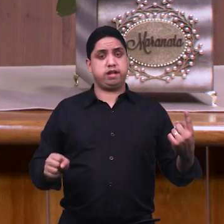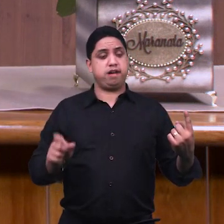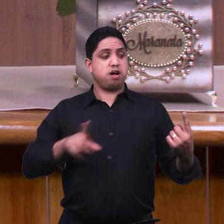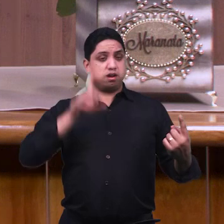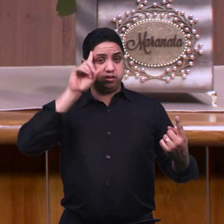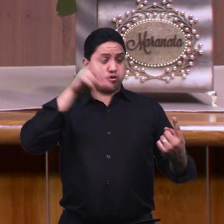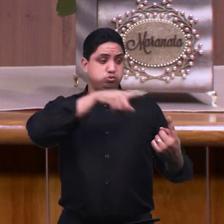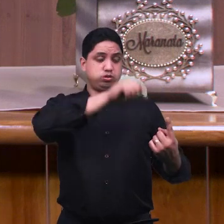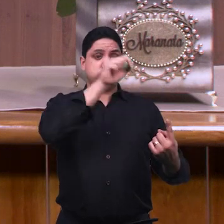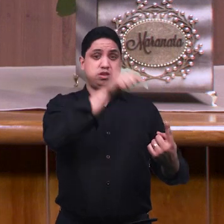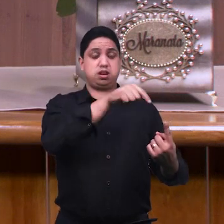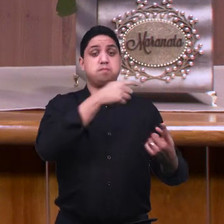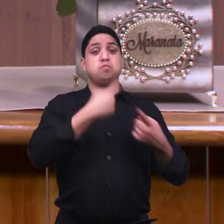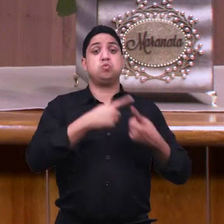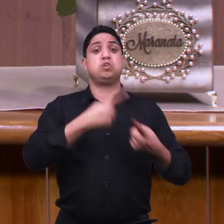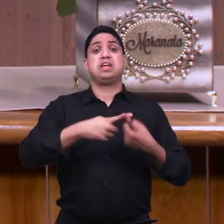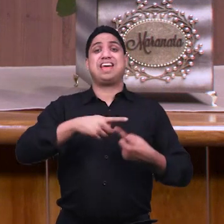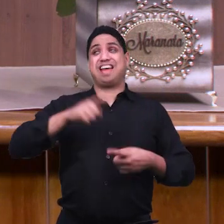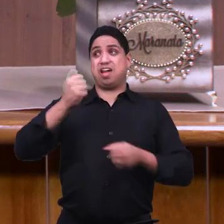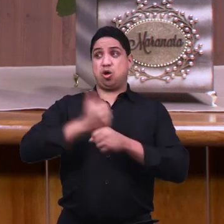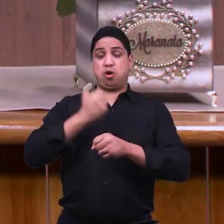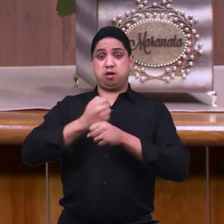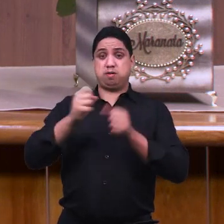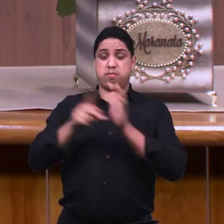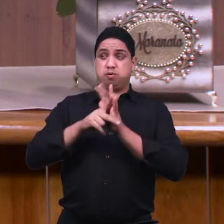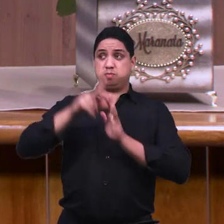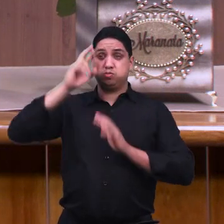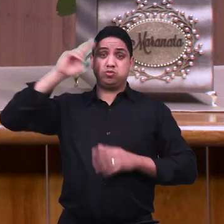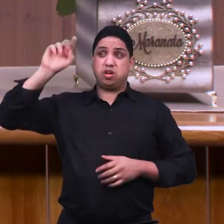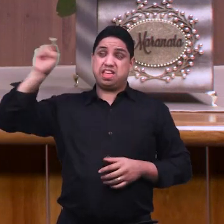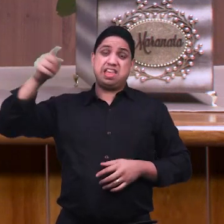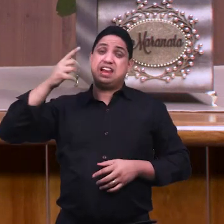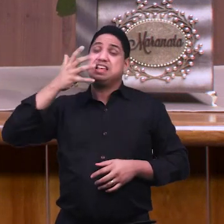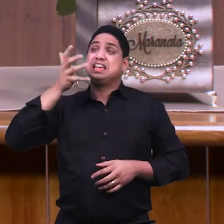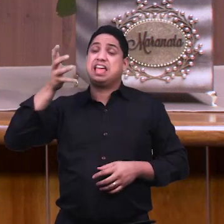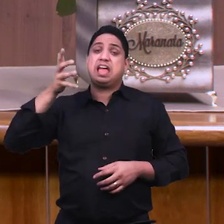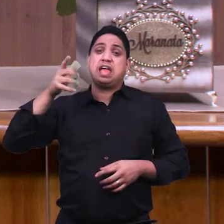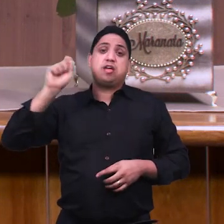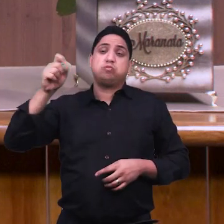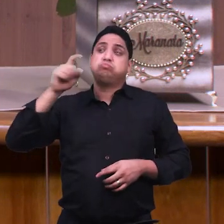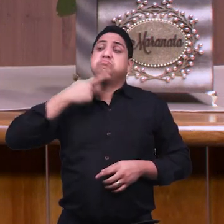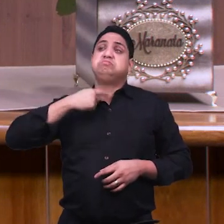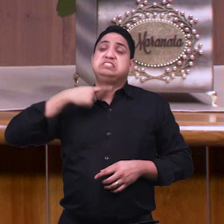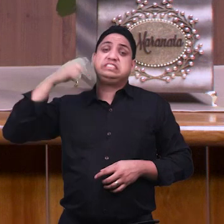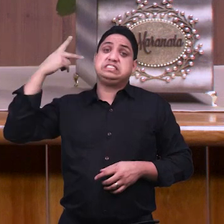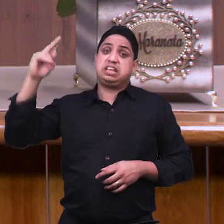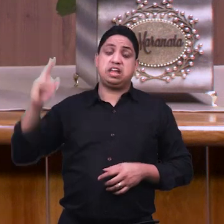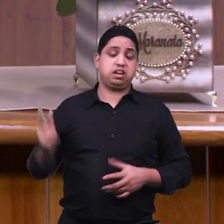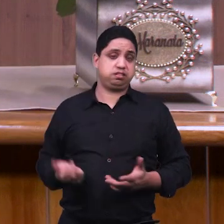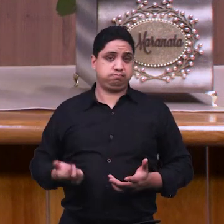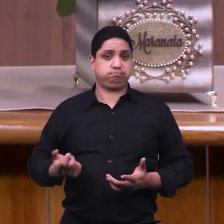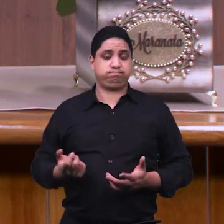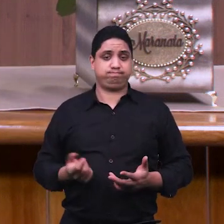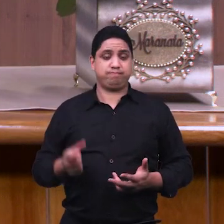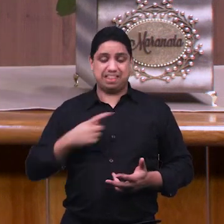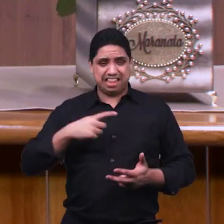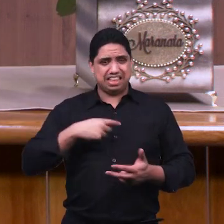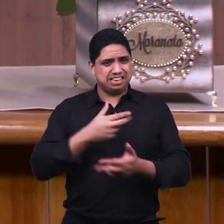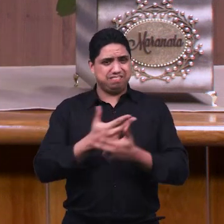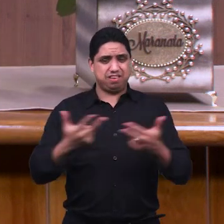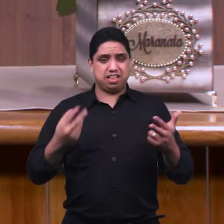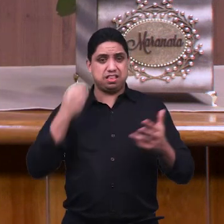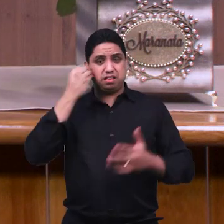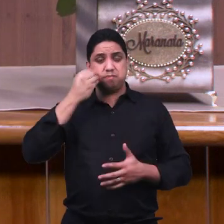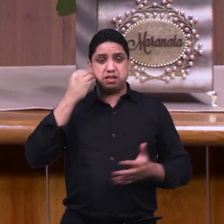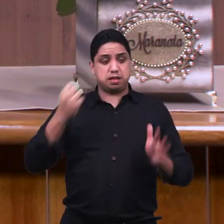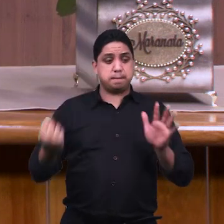quer para fazer a sua obra. Veja só, então, existem muitas experiências que marcam a história